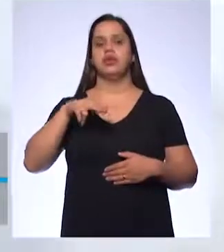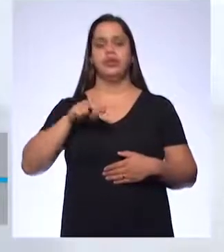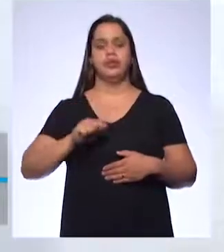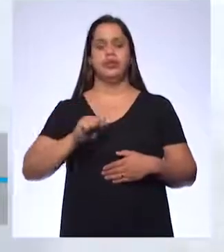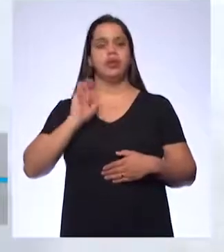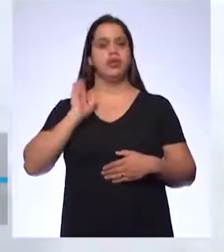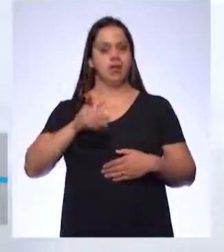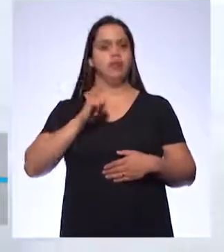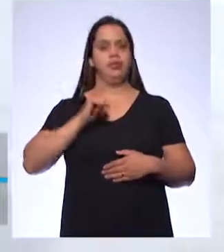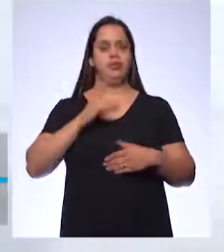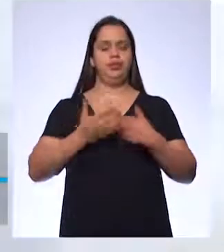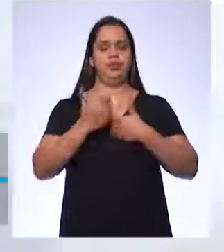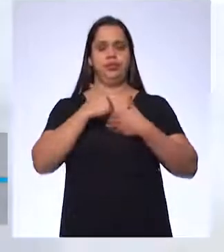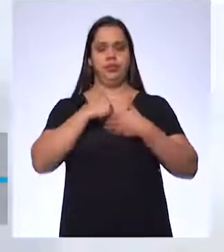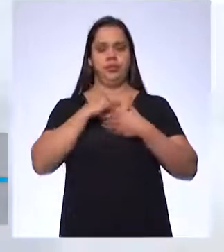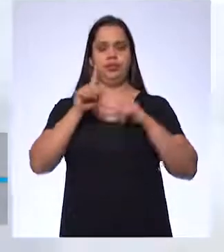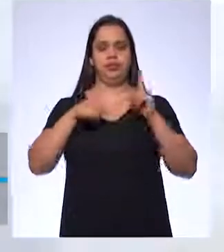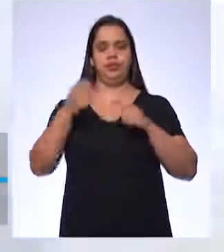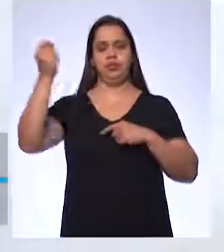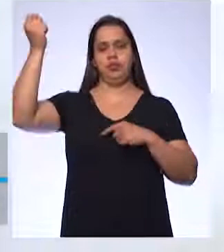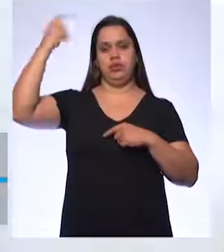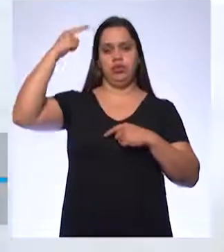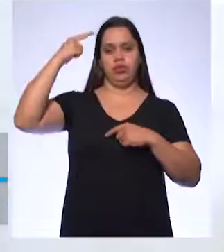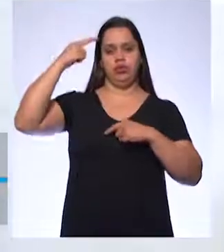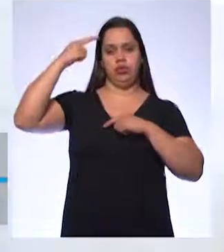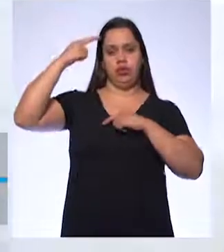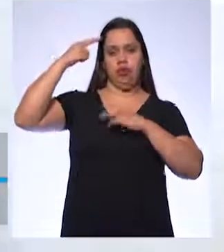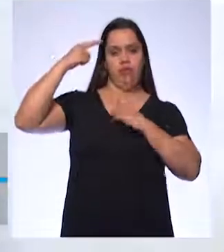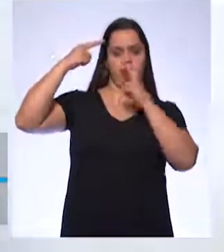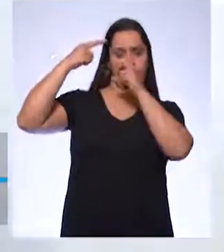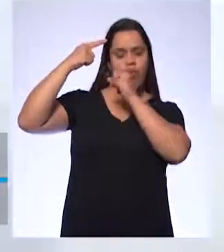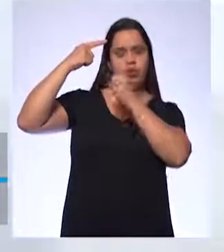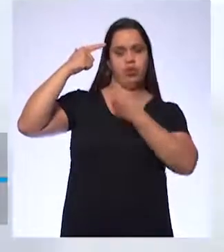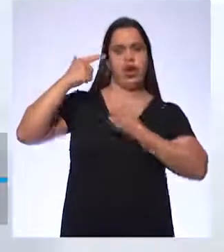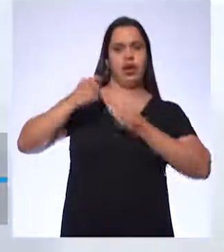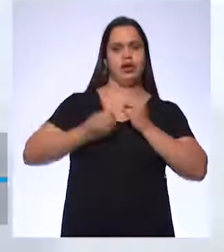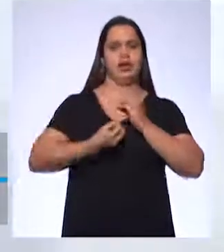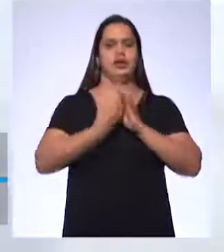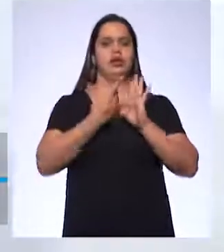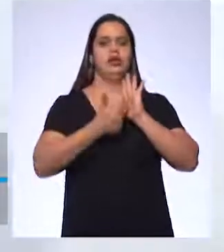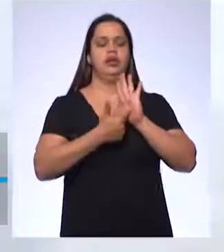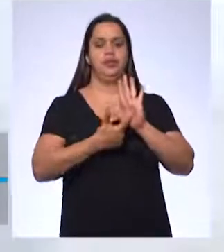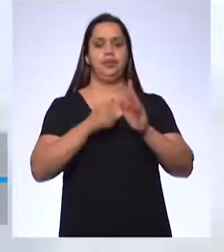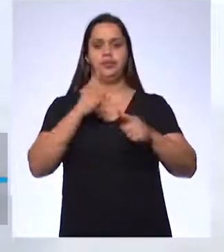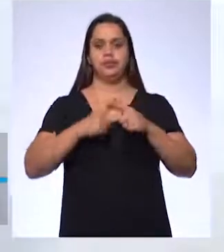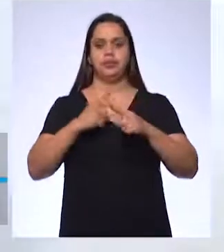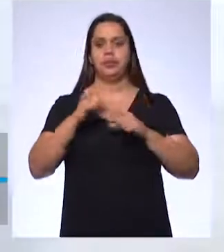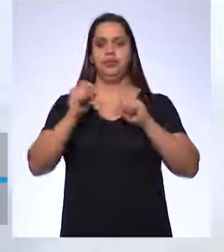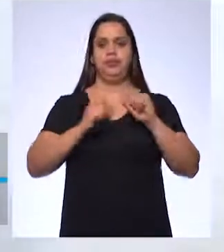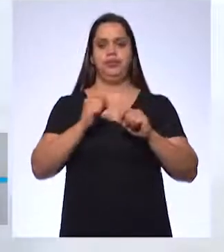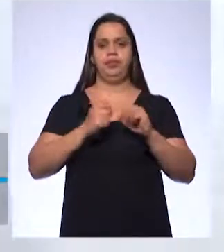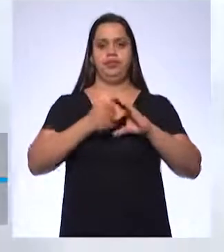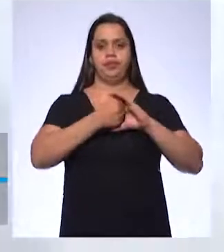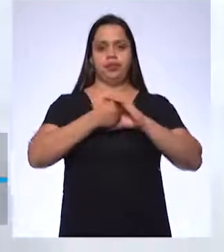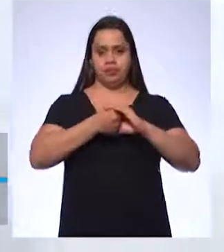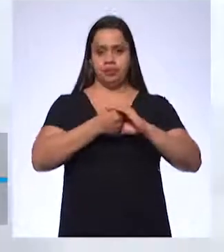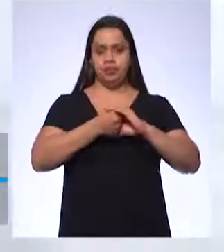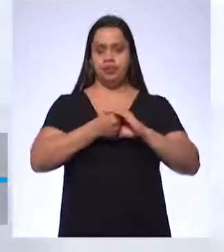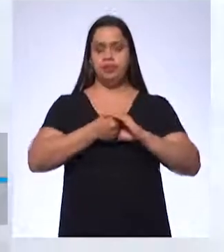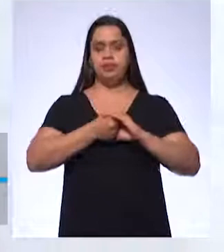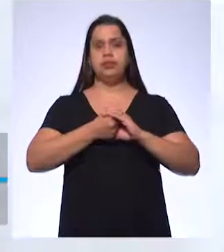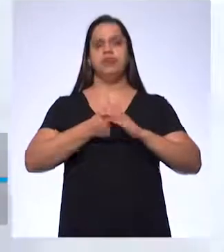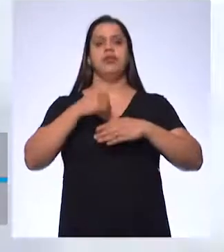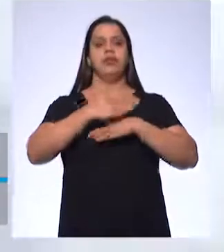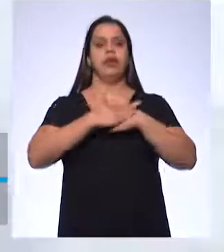já está com pano branco. E aí quando ela toma sol, as manchas aparecem. Porque a célula da pele não consegue produzir